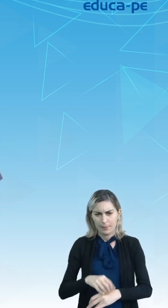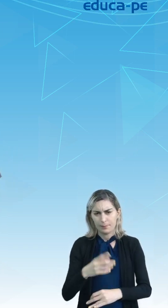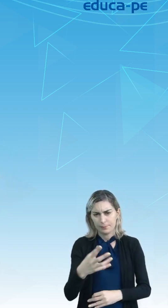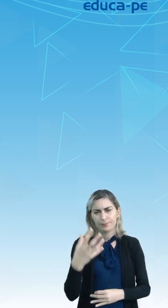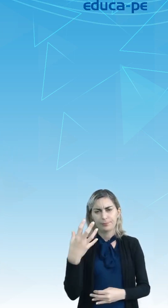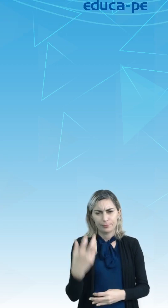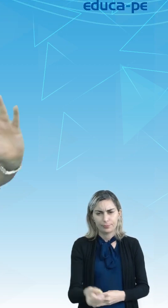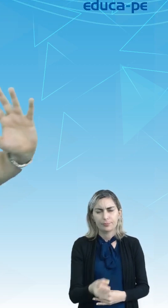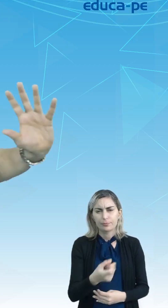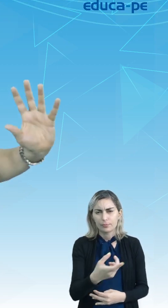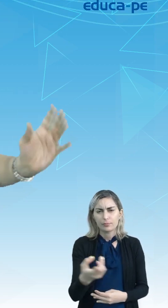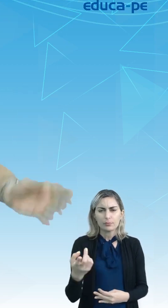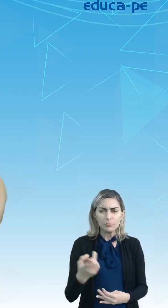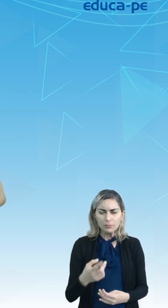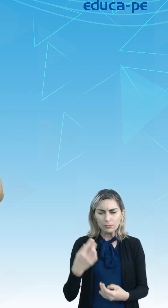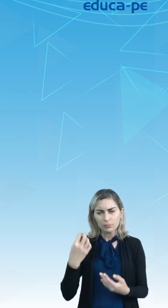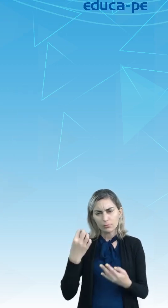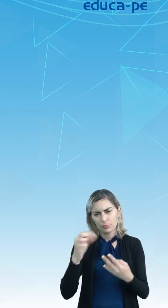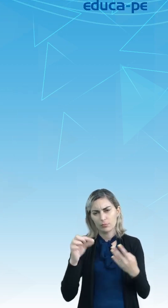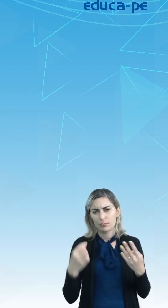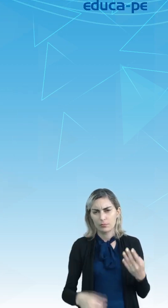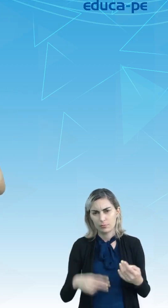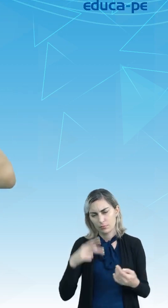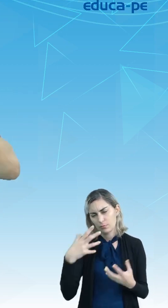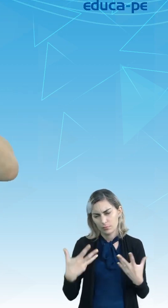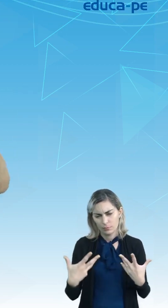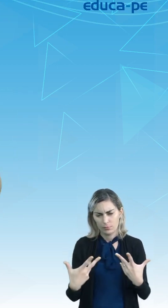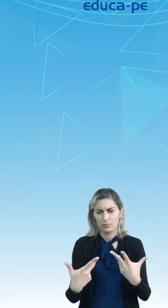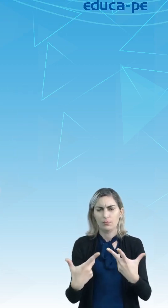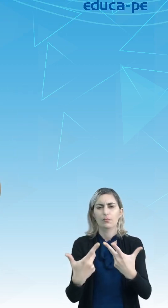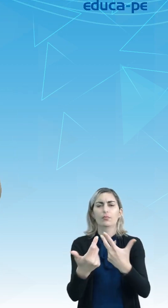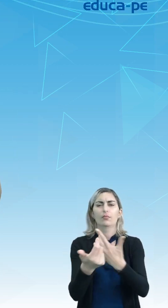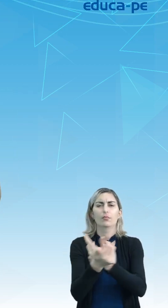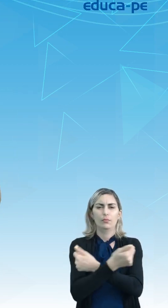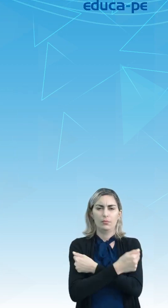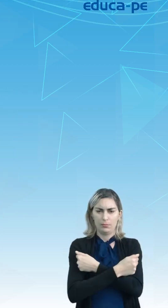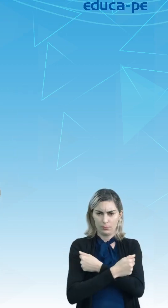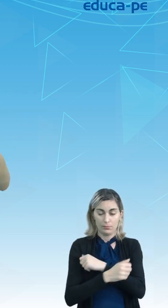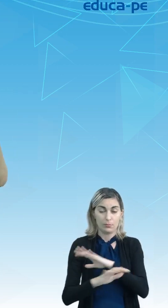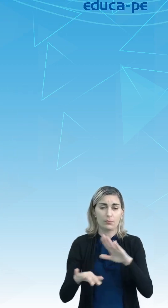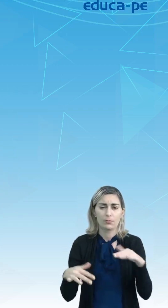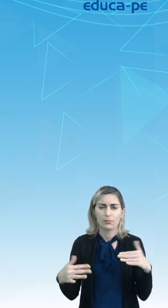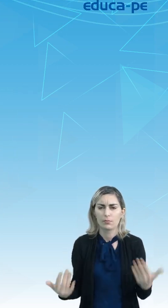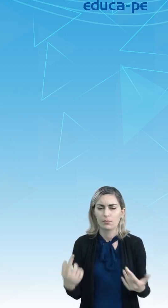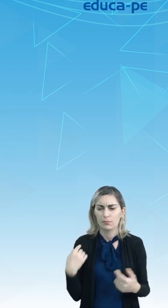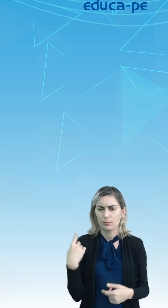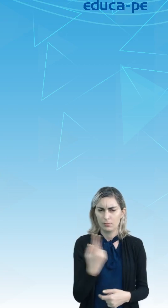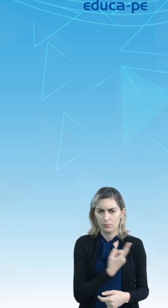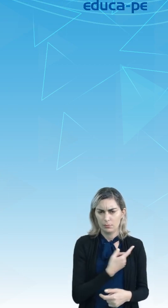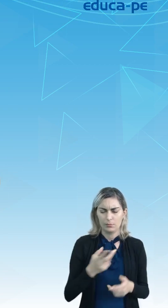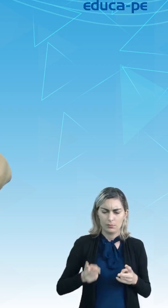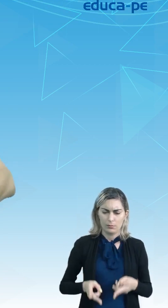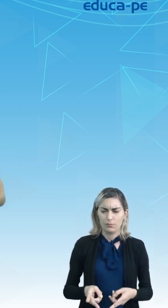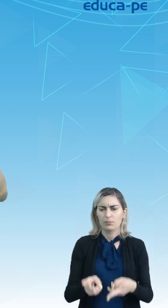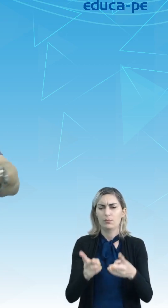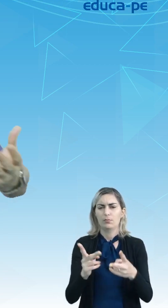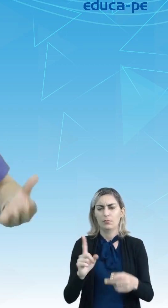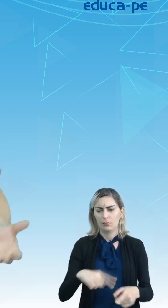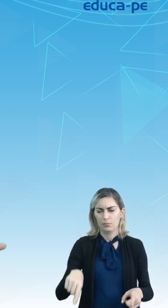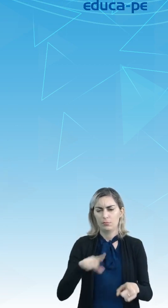aceite aquela ideia, convencer, persuadir, persuasão. Então, no nosso cotidiano,